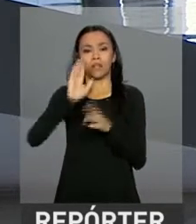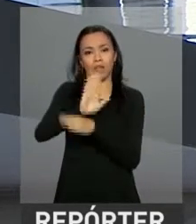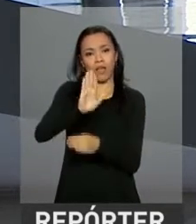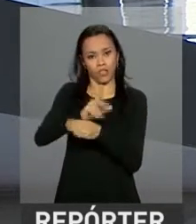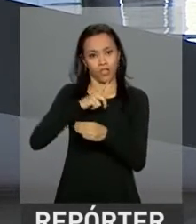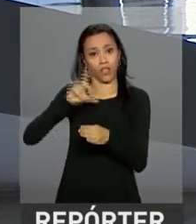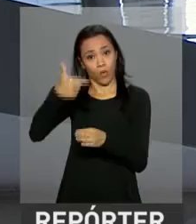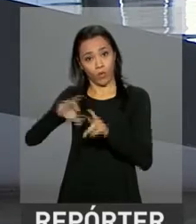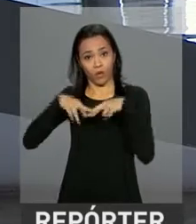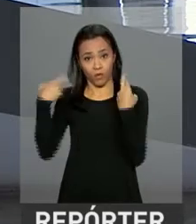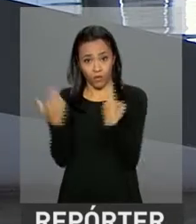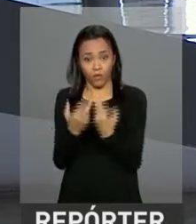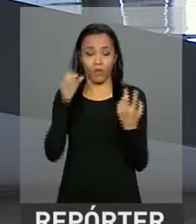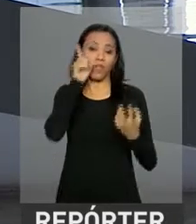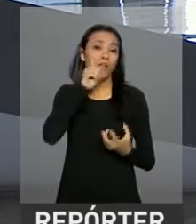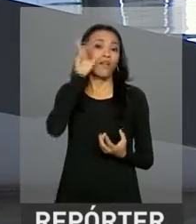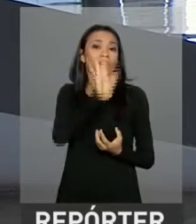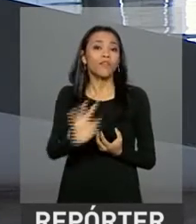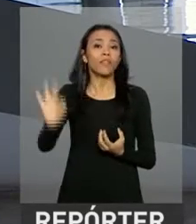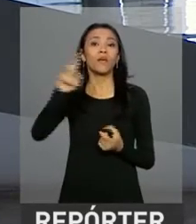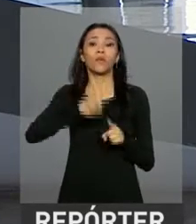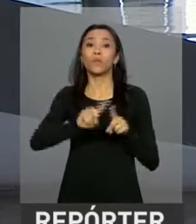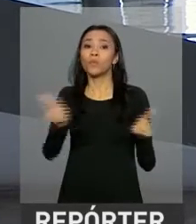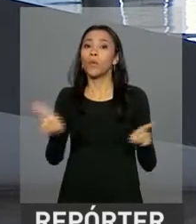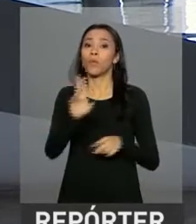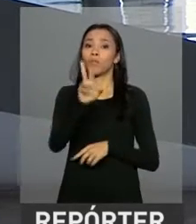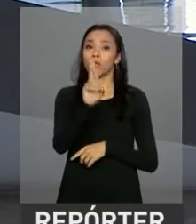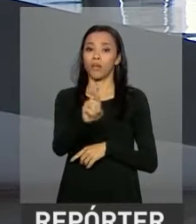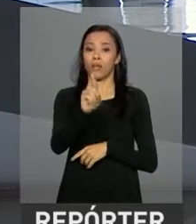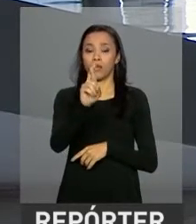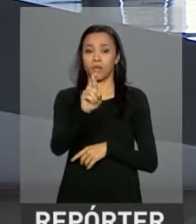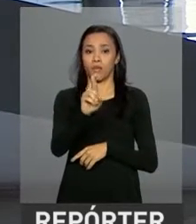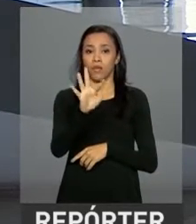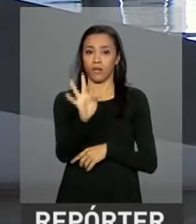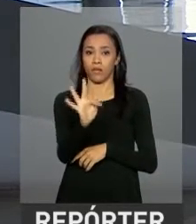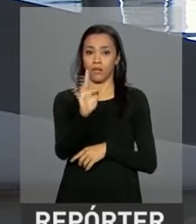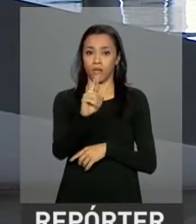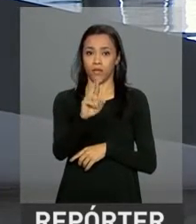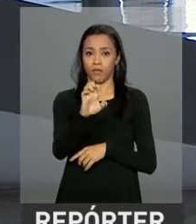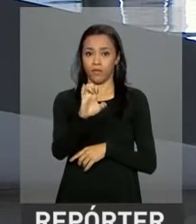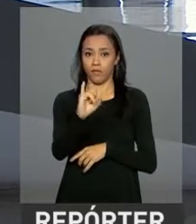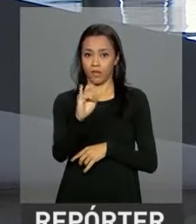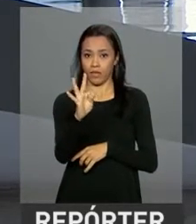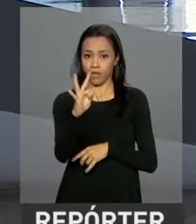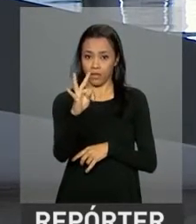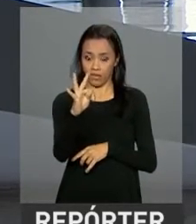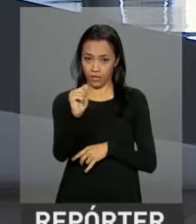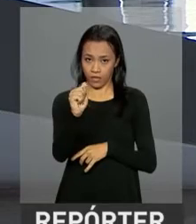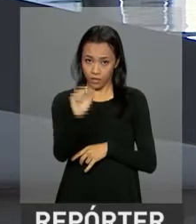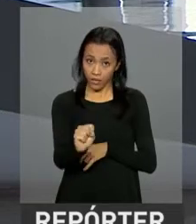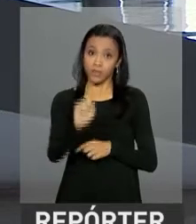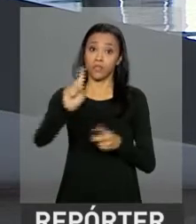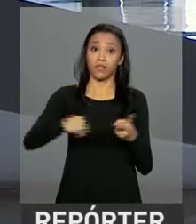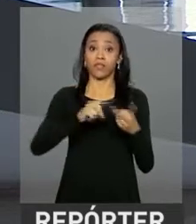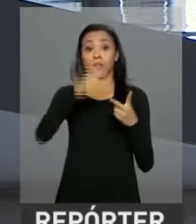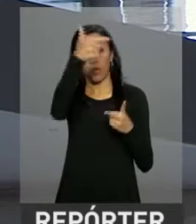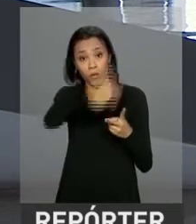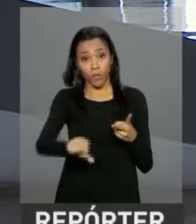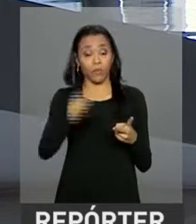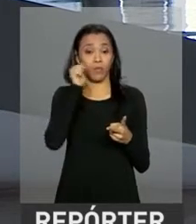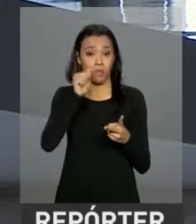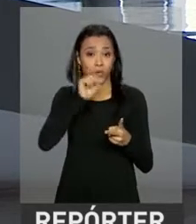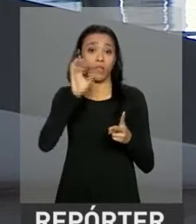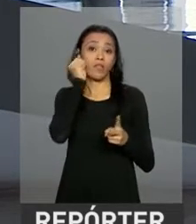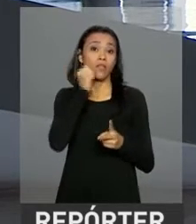audiência aí com o deputado federal Aelton Freitas, líder do PR na Câmara dos Deputados, e também com a deputada federal Bruni,